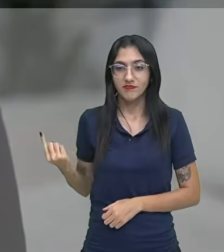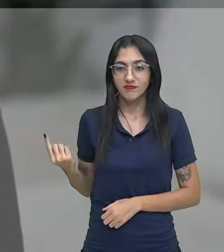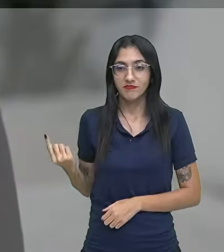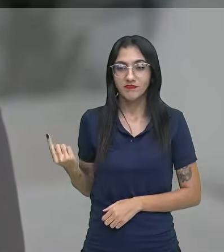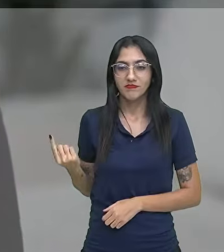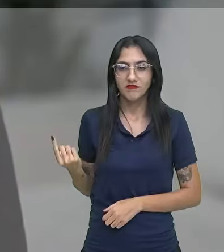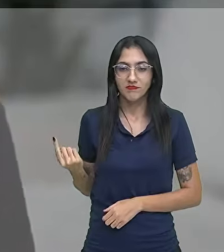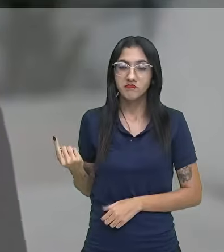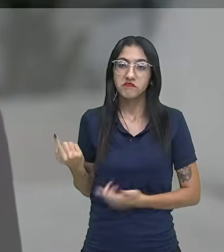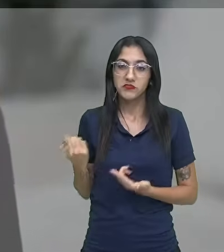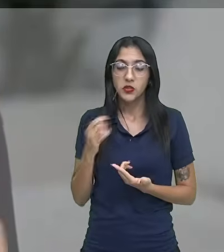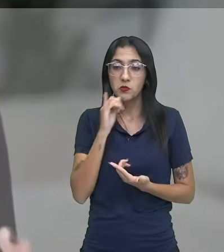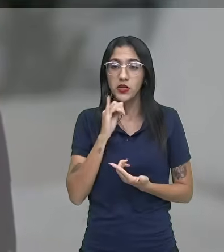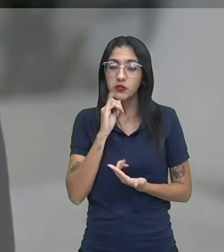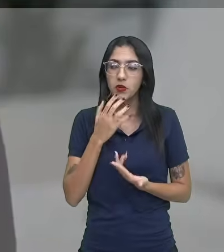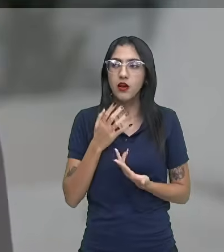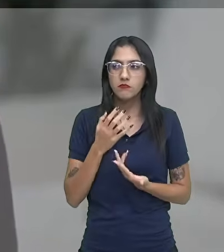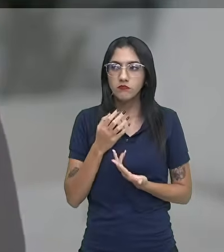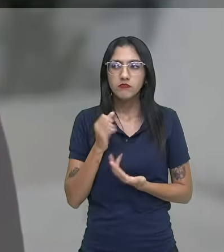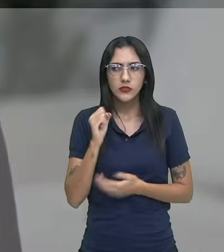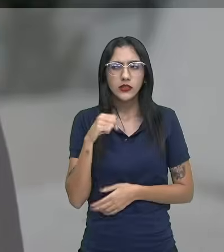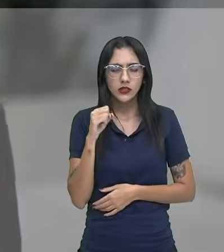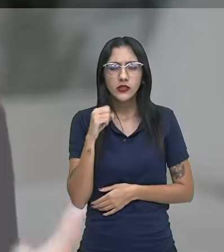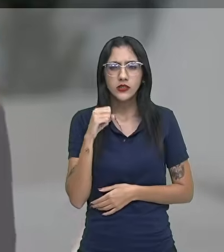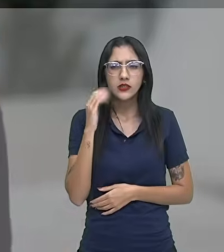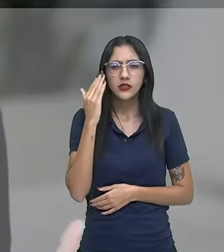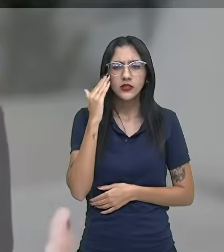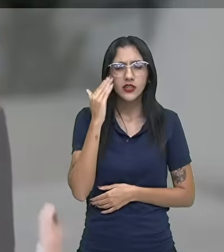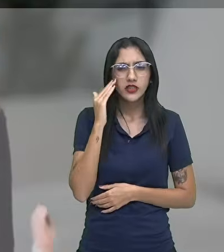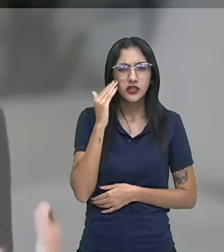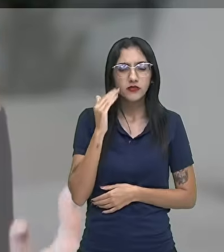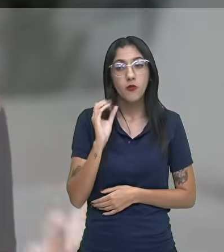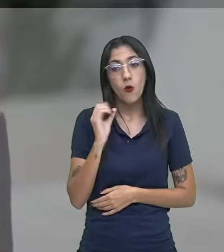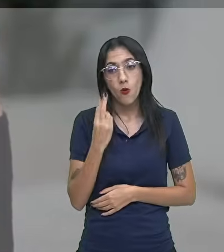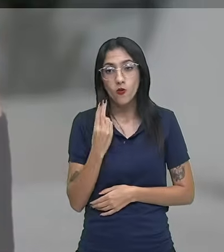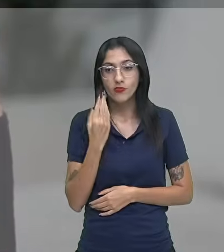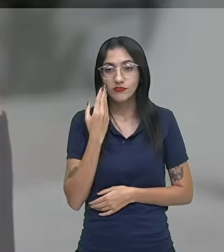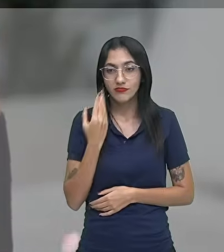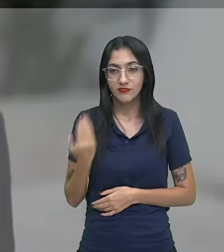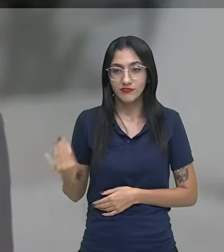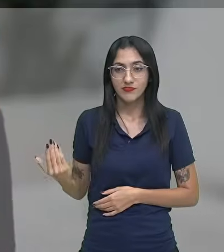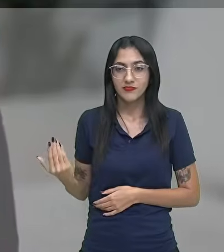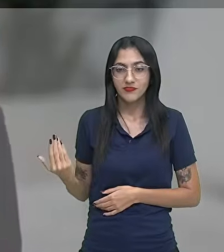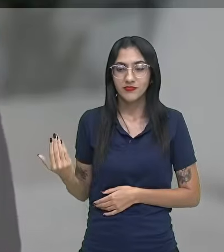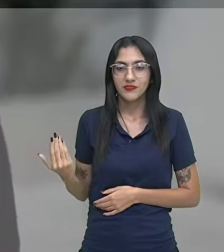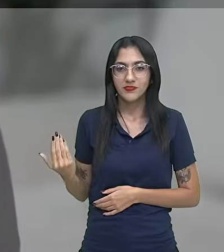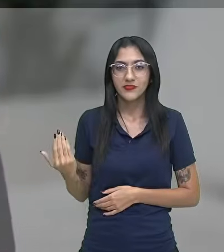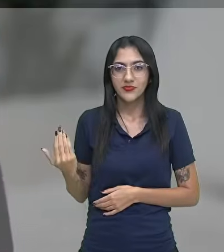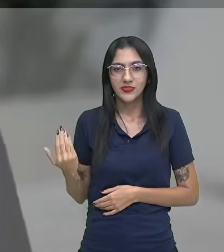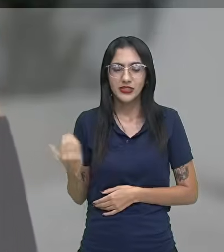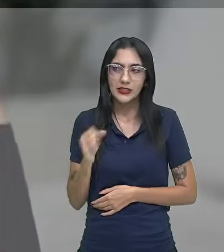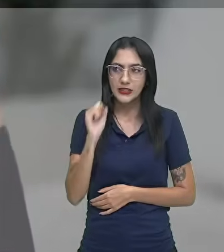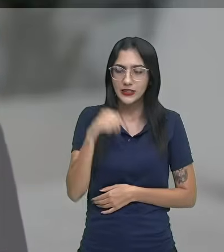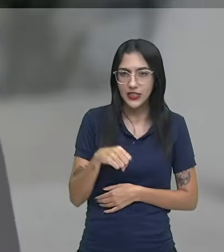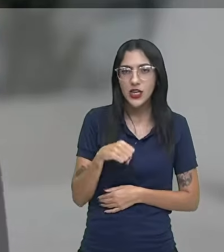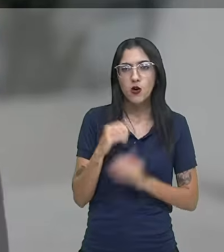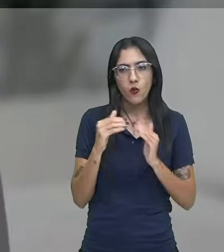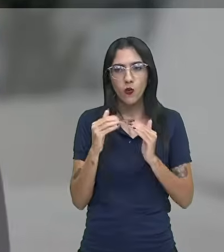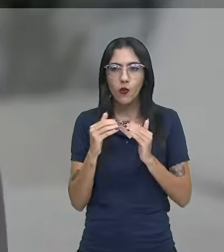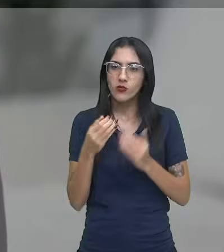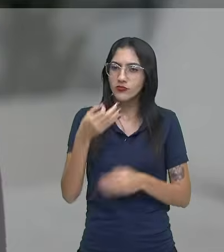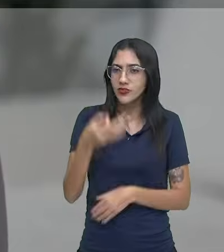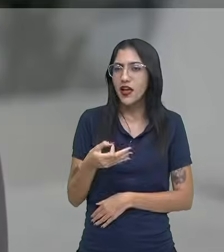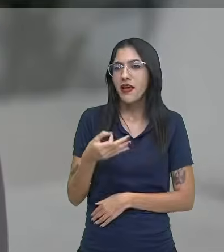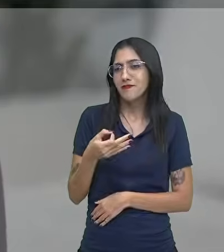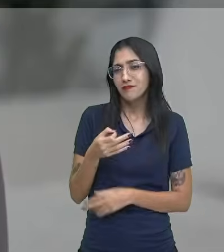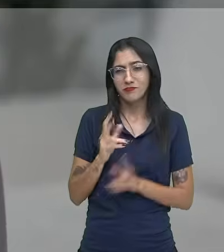see, tipo, entendi, I see. Você pode também dizer right, right, que é certo,